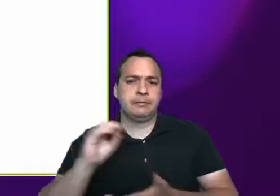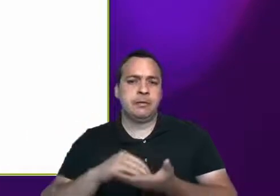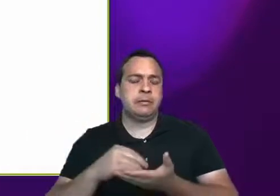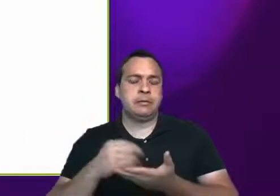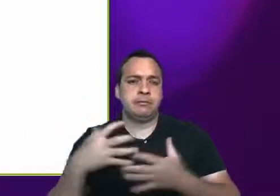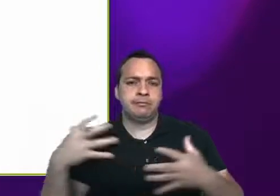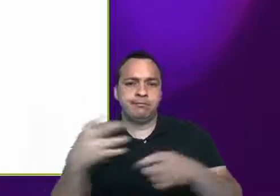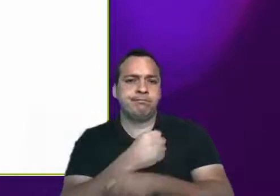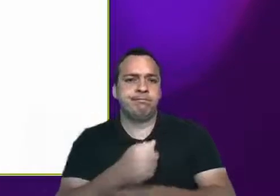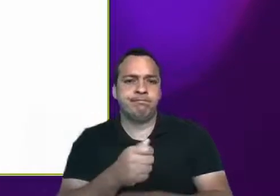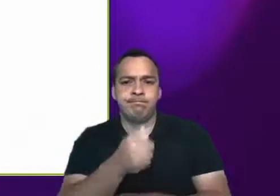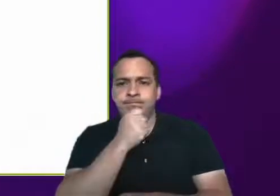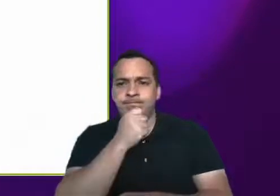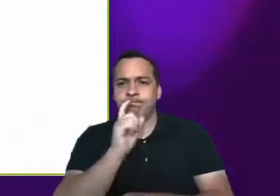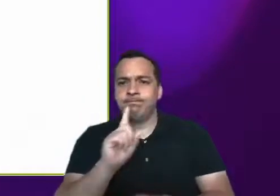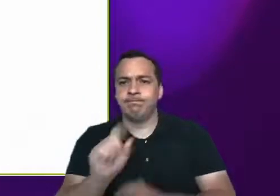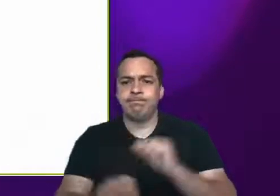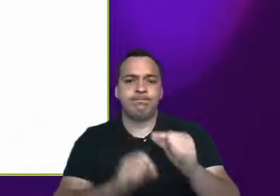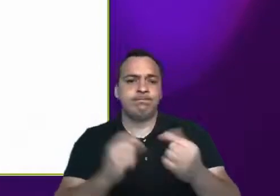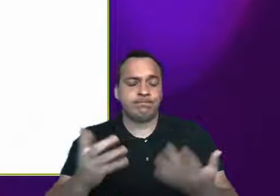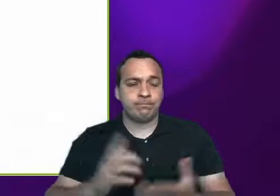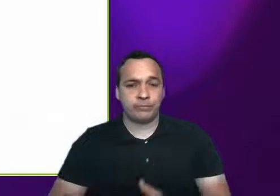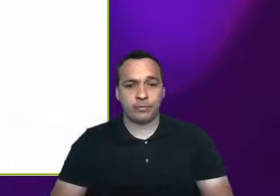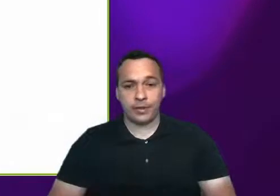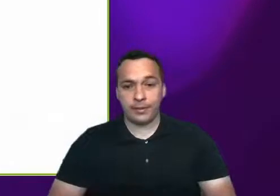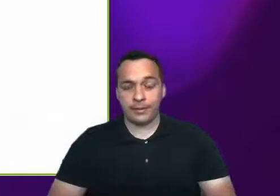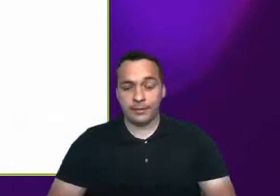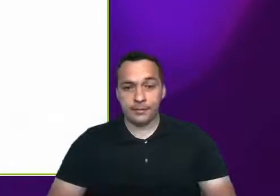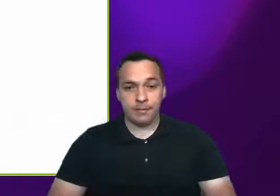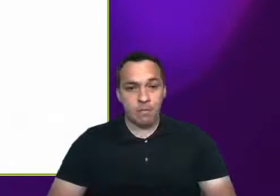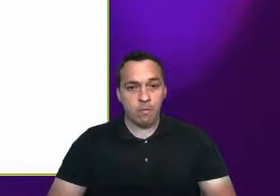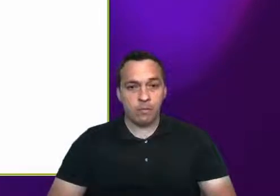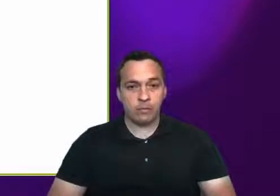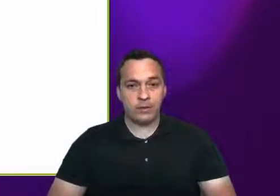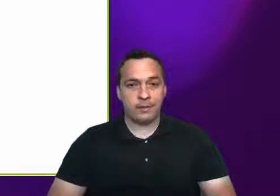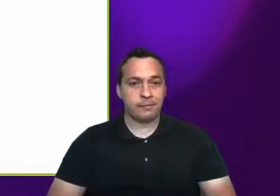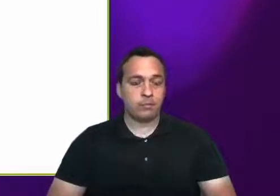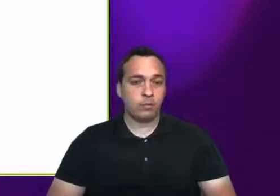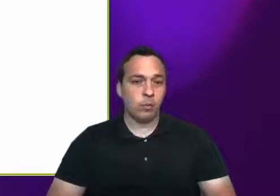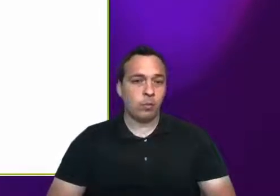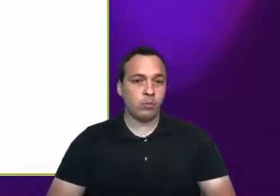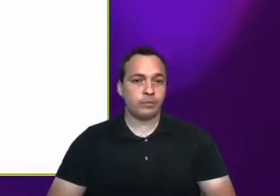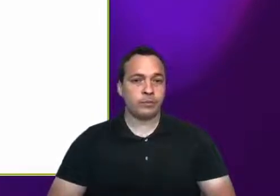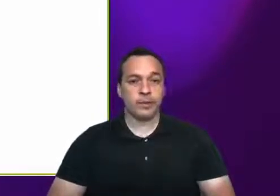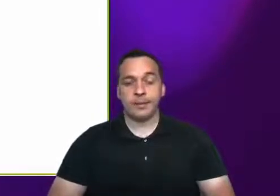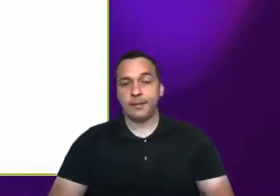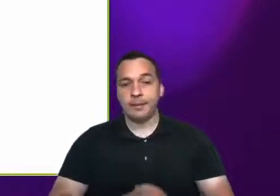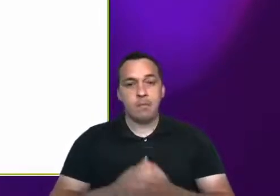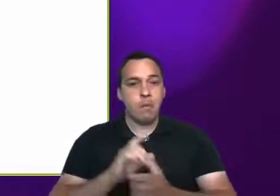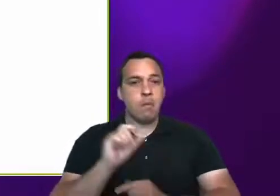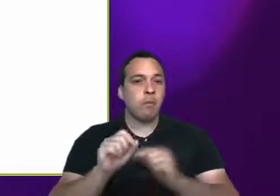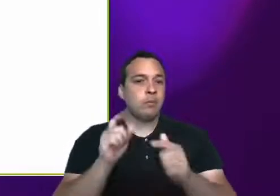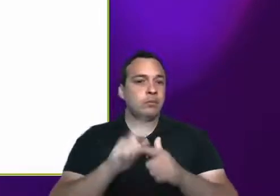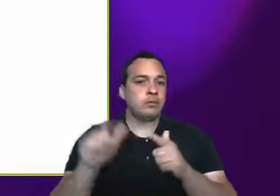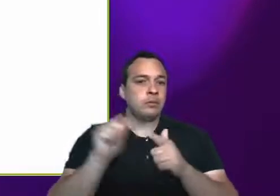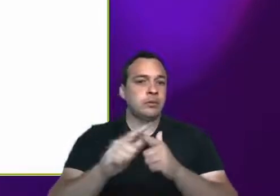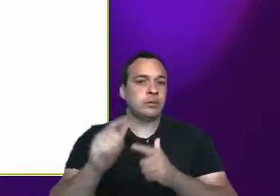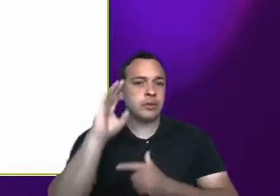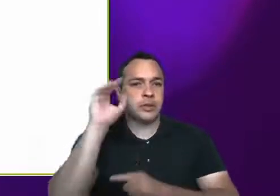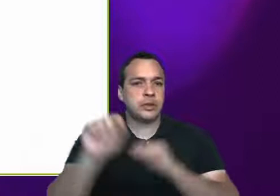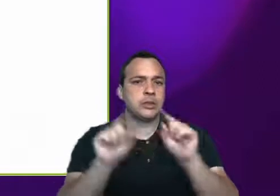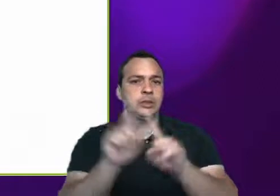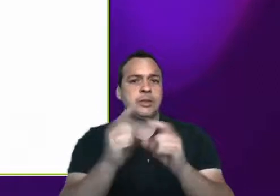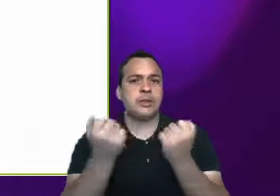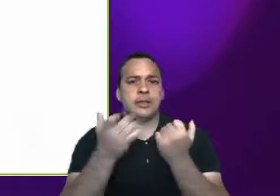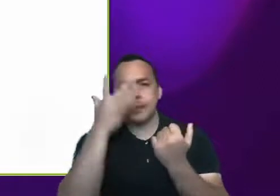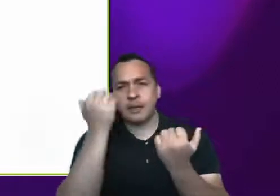pacientes. Obviamente, el problema es Obviamente, aqui, o tipo de problema donadores y la